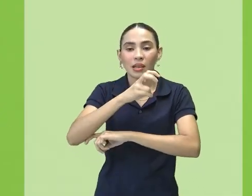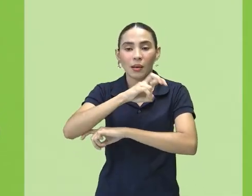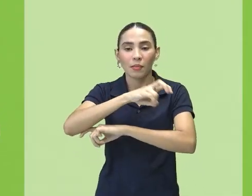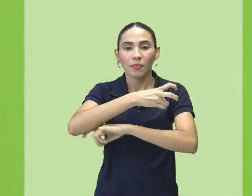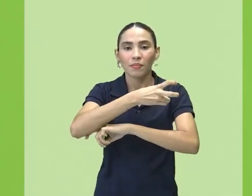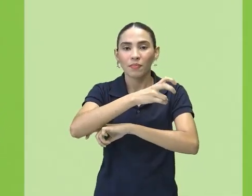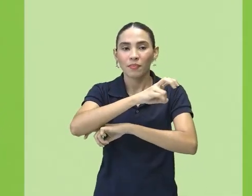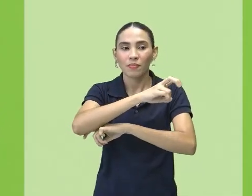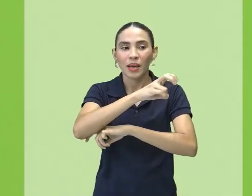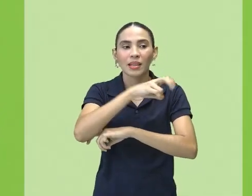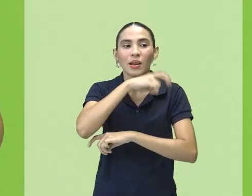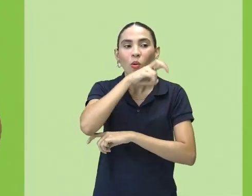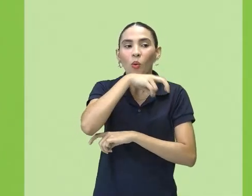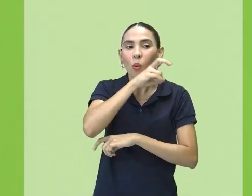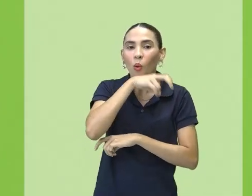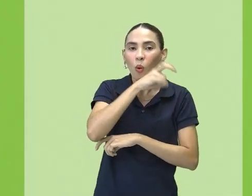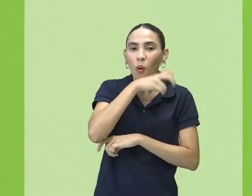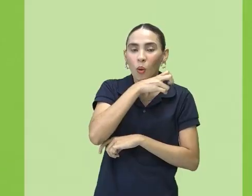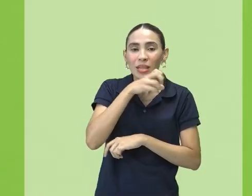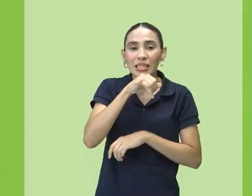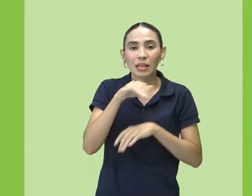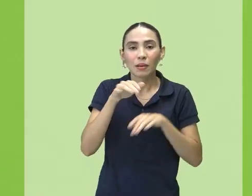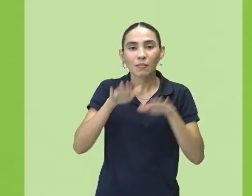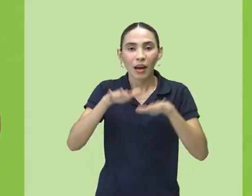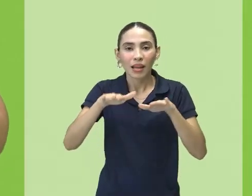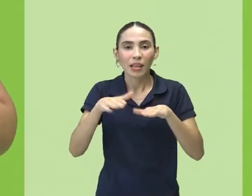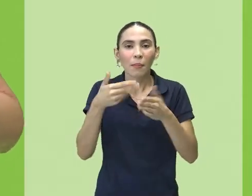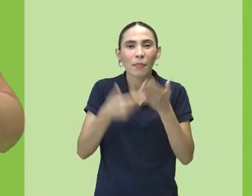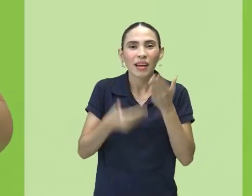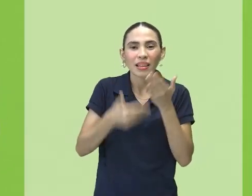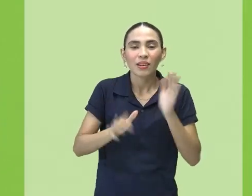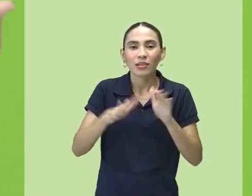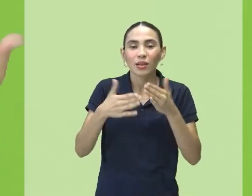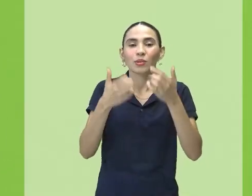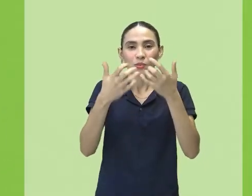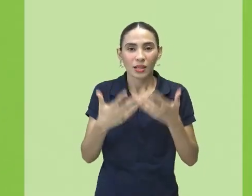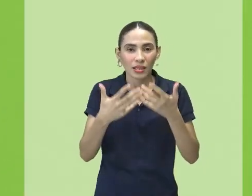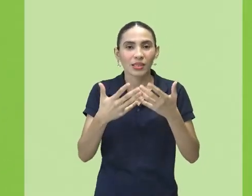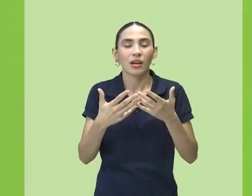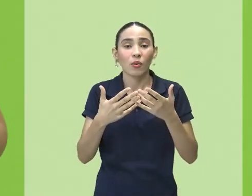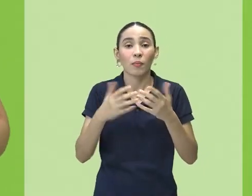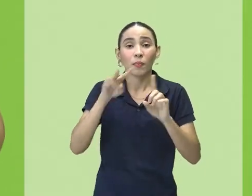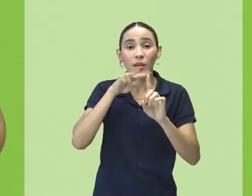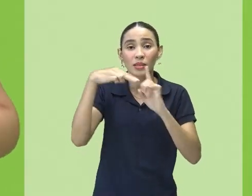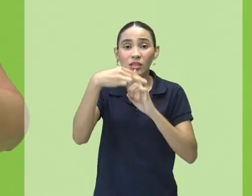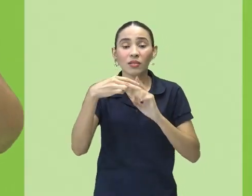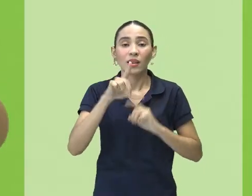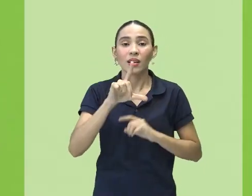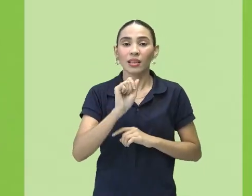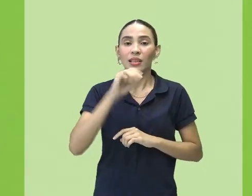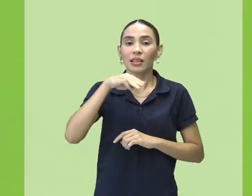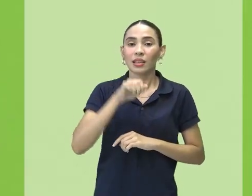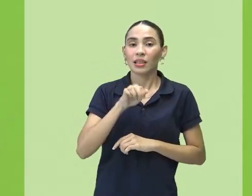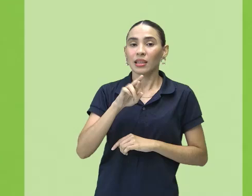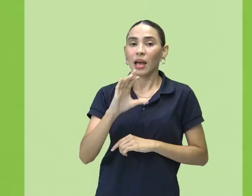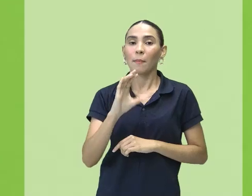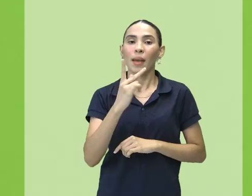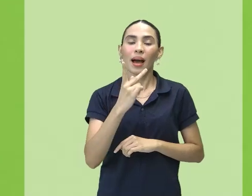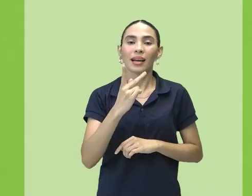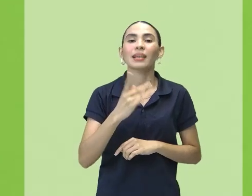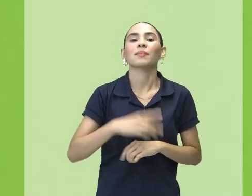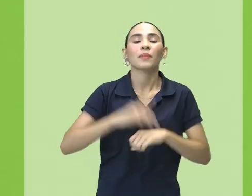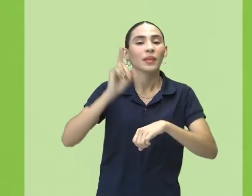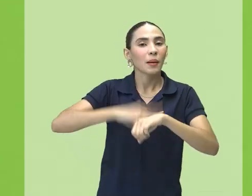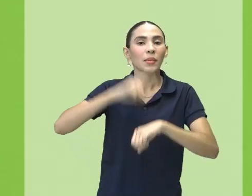não utilizarem as patas, aos poucos elas foram perdendo. Então, essa era a explicação do ponto de vista de Lamarck, que foi aí, né,